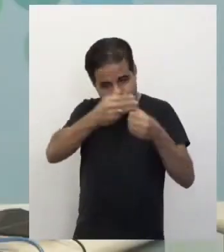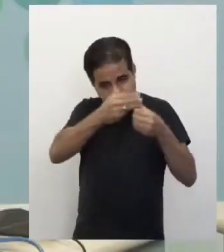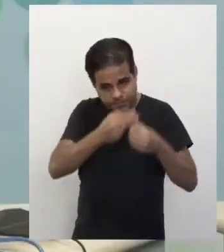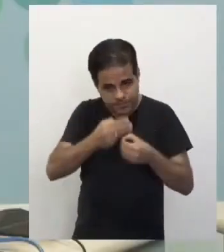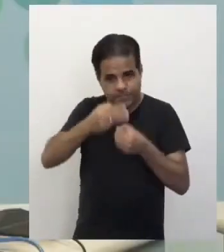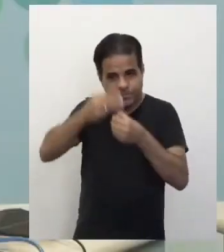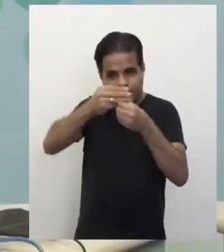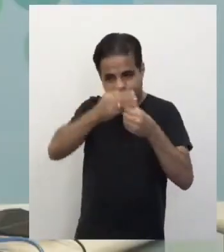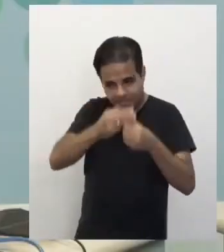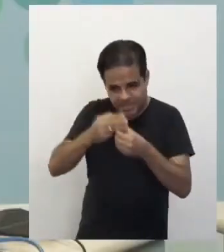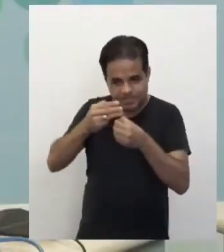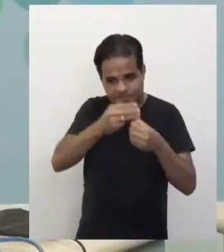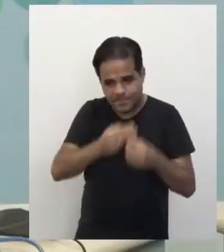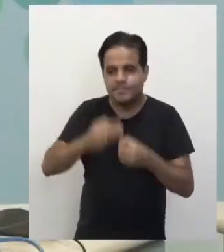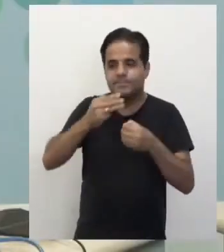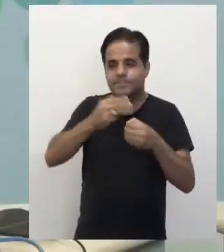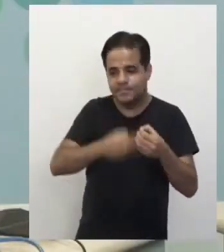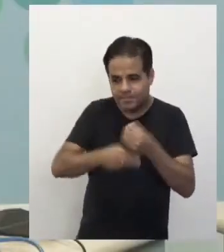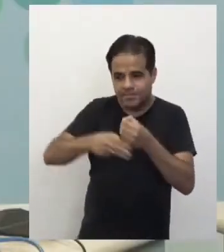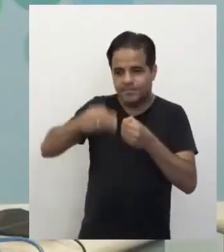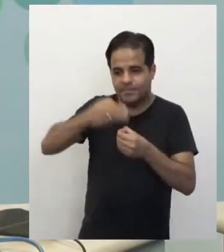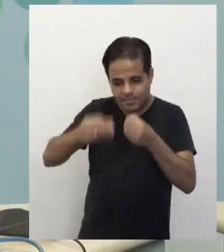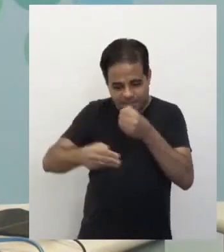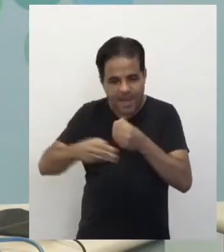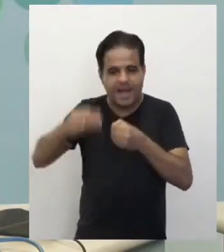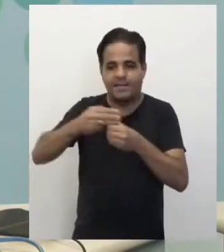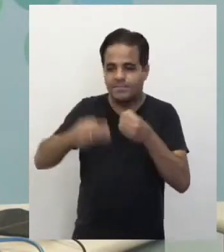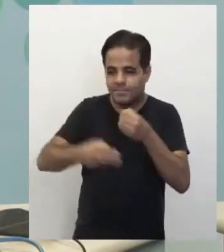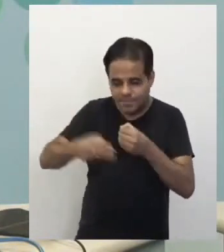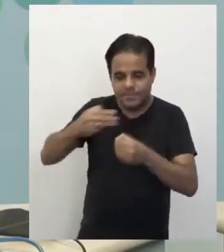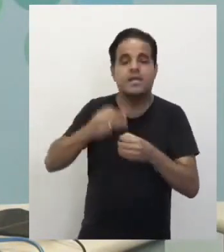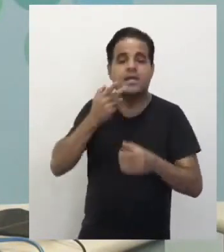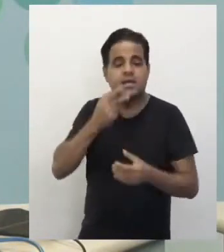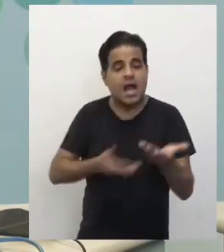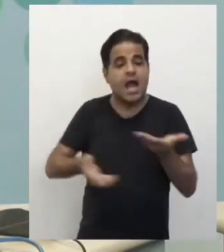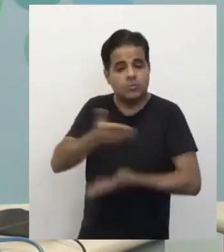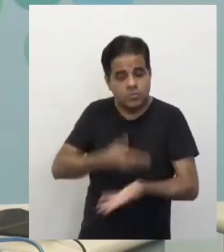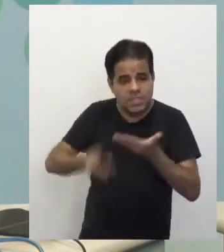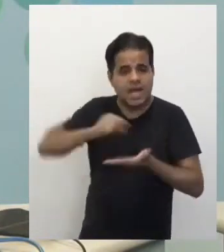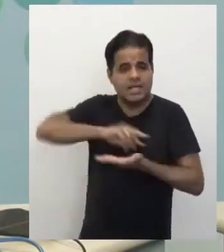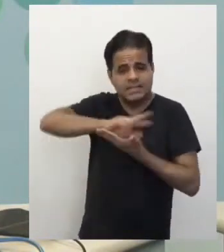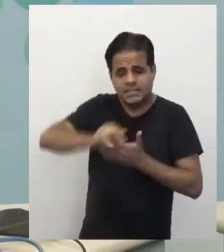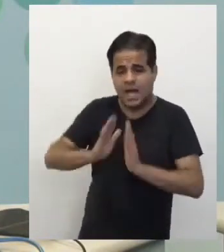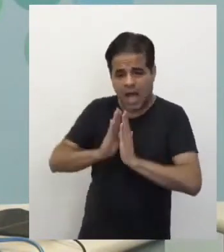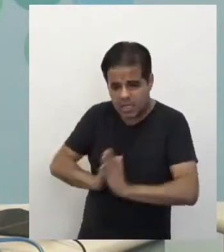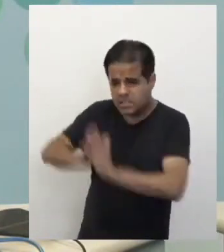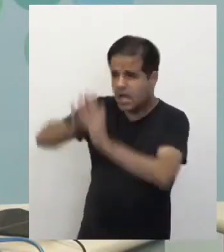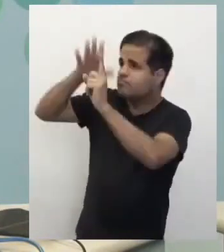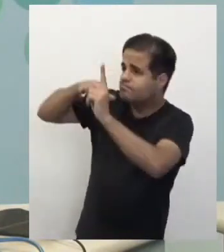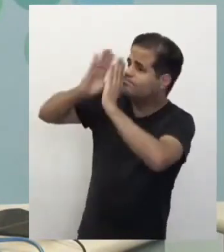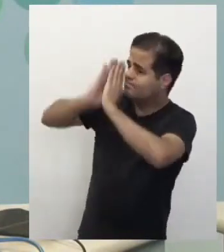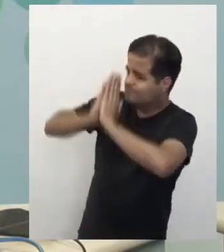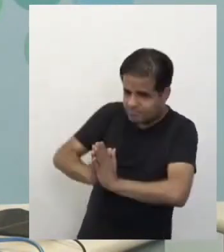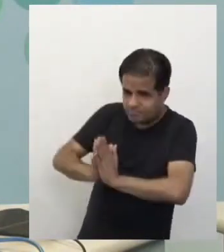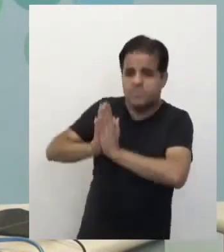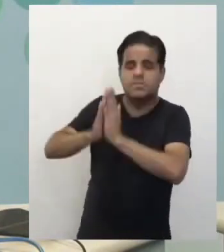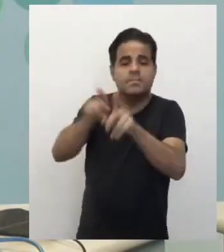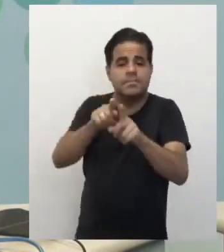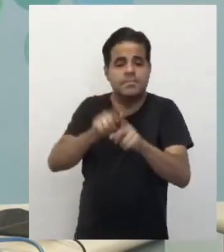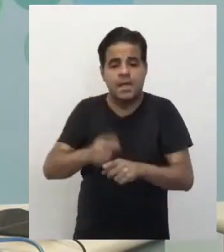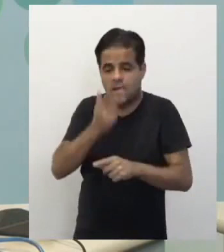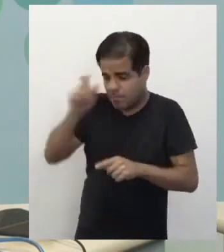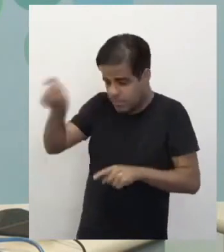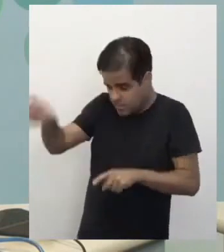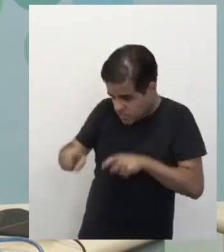né? Os líderes das cidades mesopotâmicas eram associados às divindades, né? Então, quando o